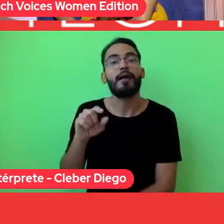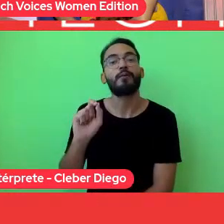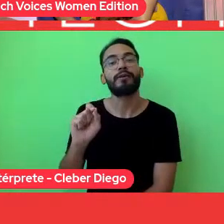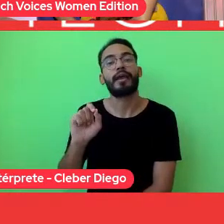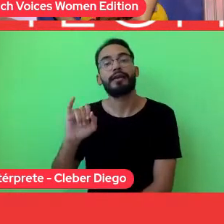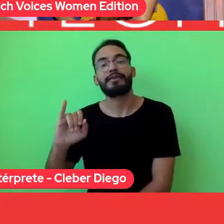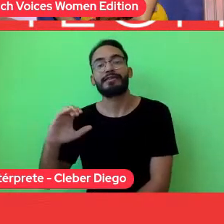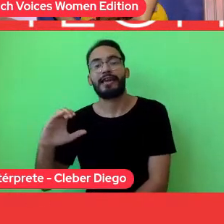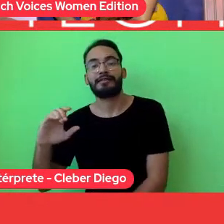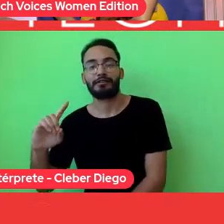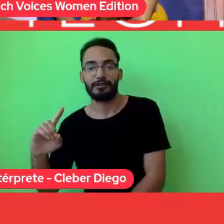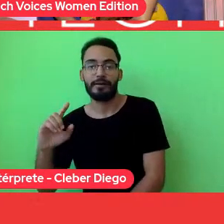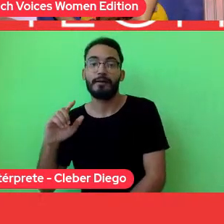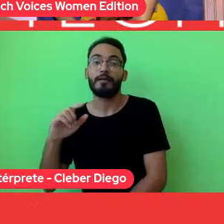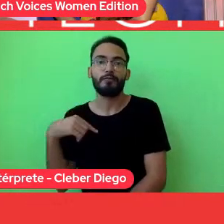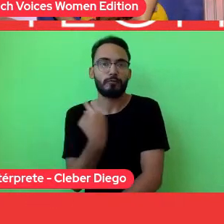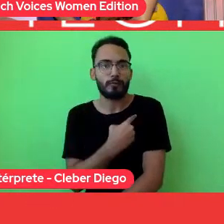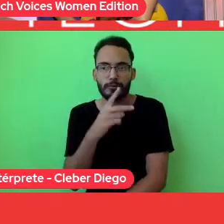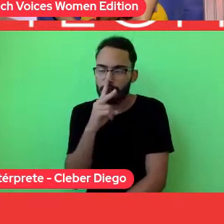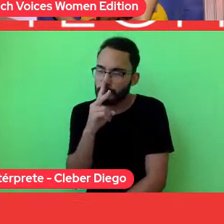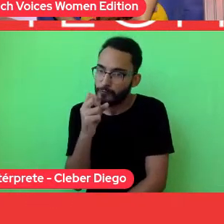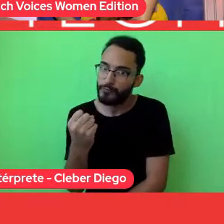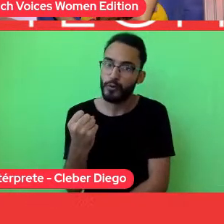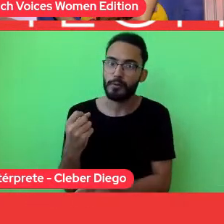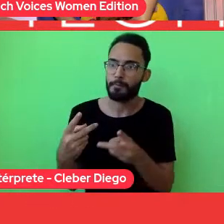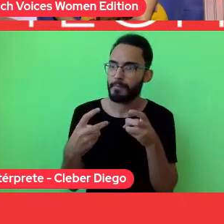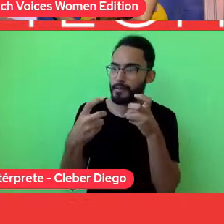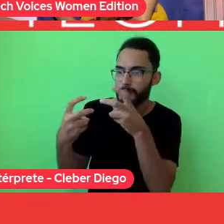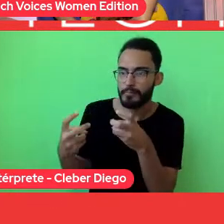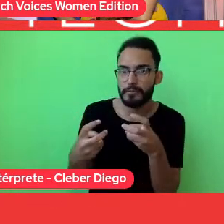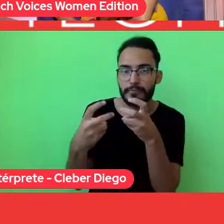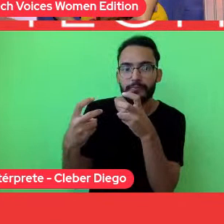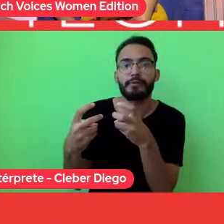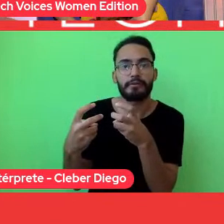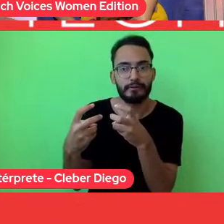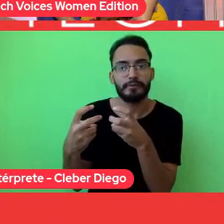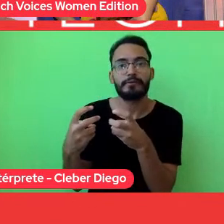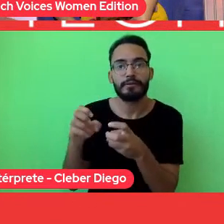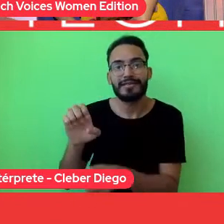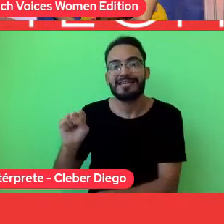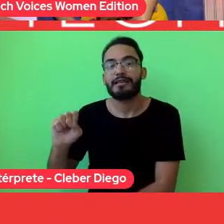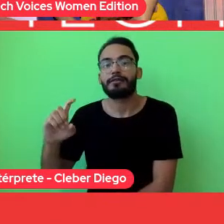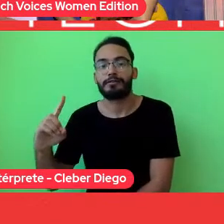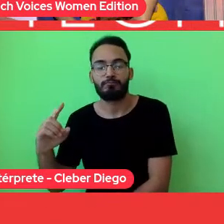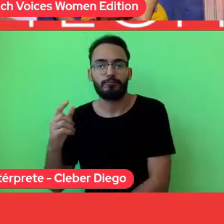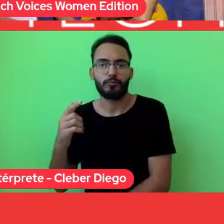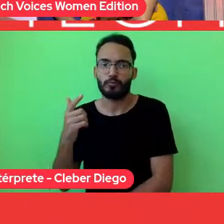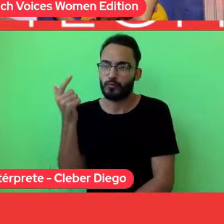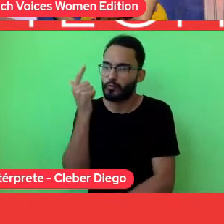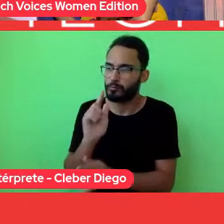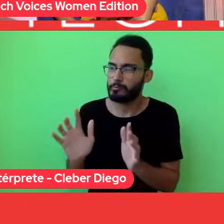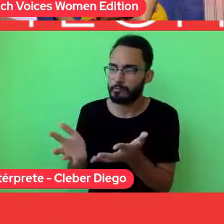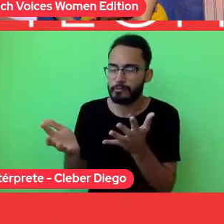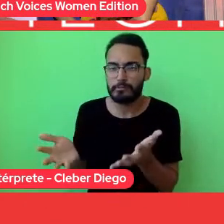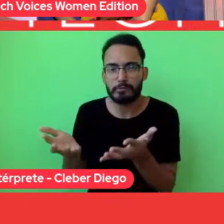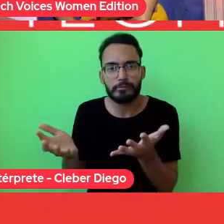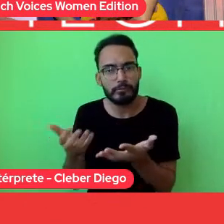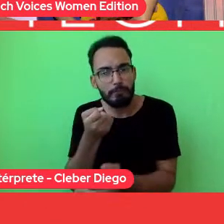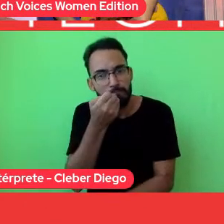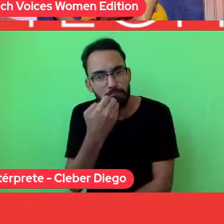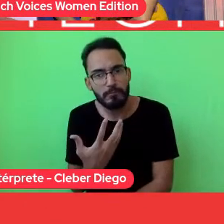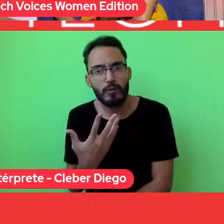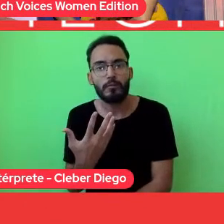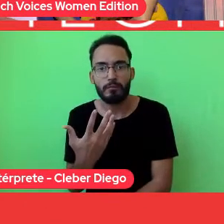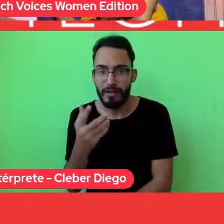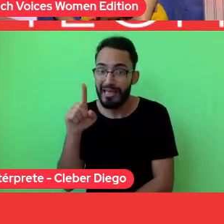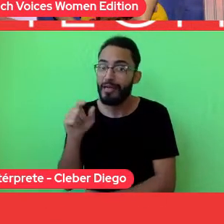ganhou muita força, né? Ali ganhou e entrou como uma pauta estratégica importante dentro do